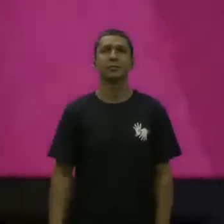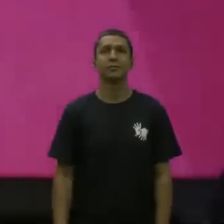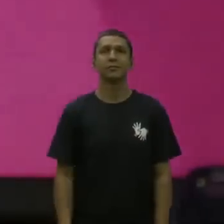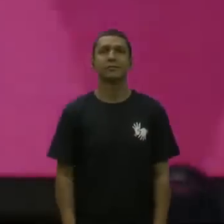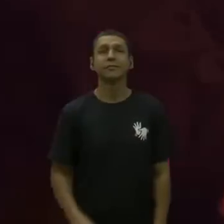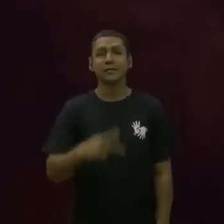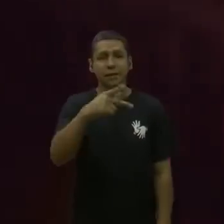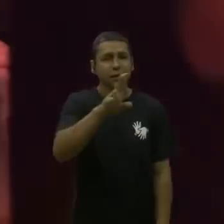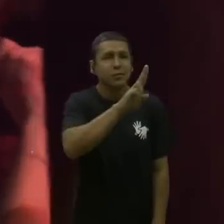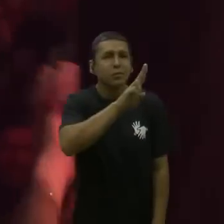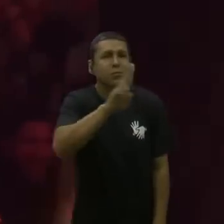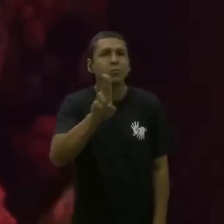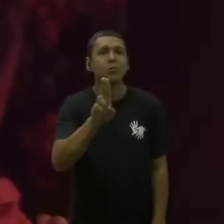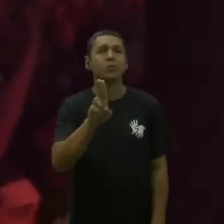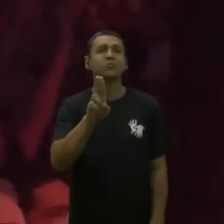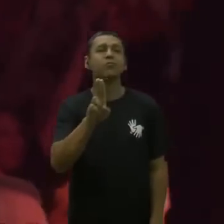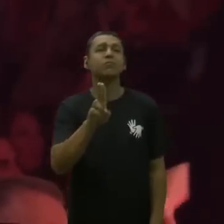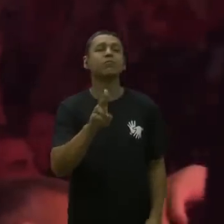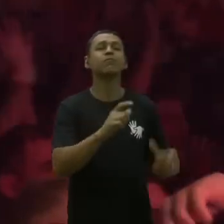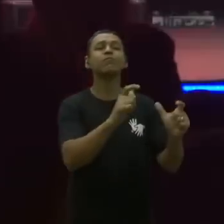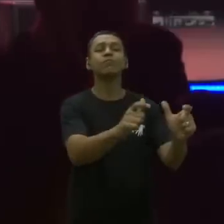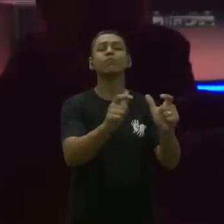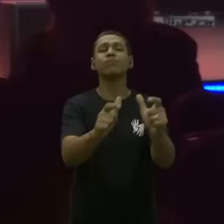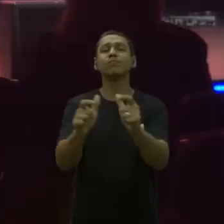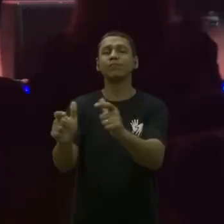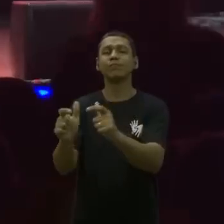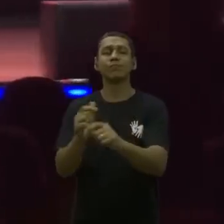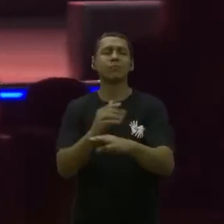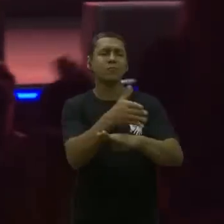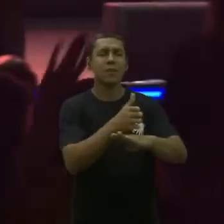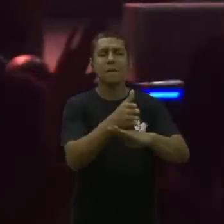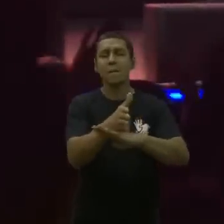Teu nome vai chegar antes de você.